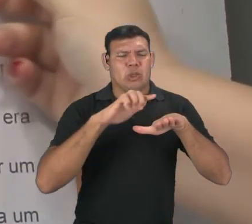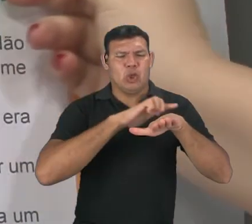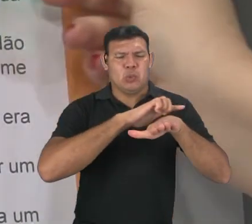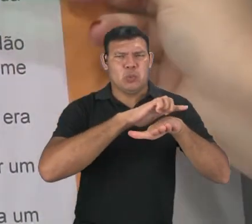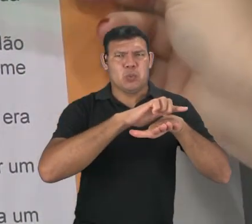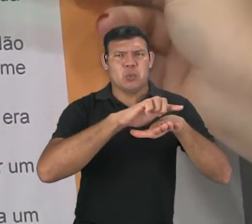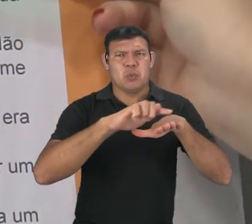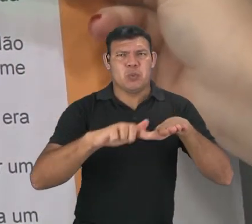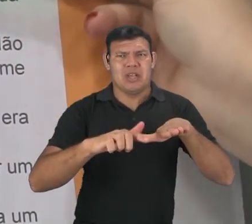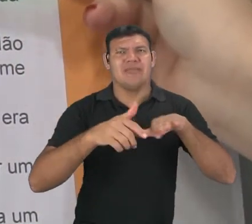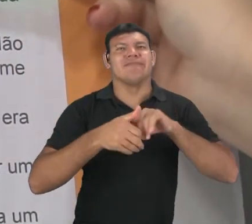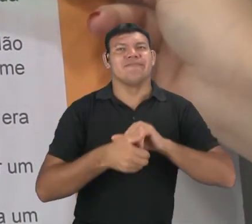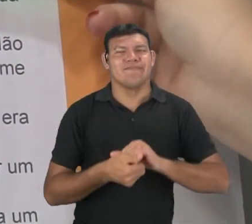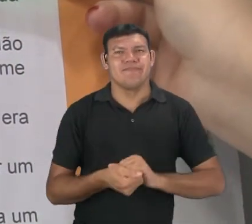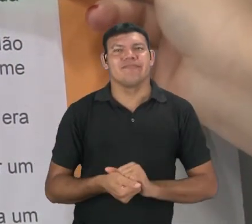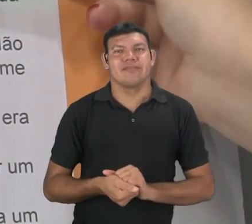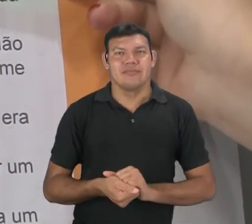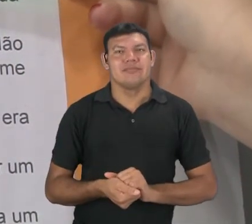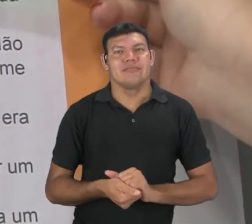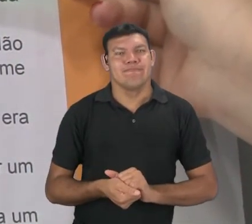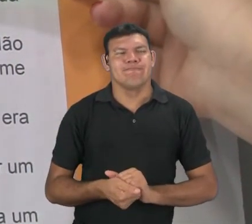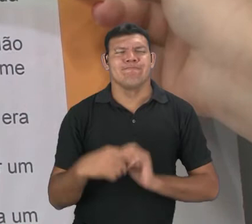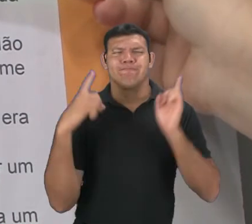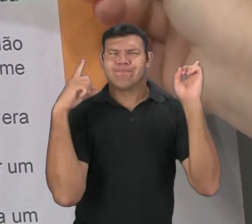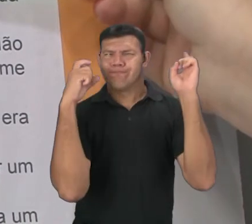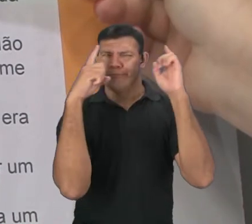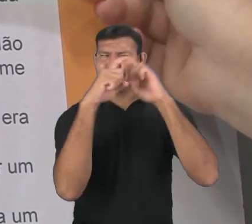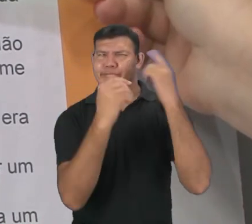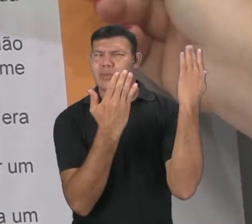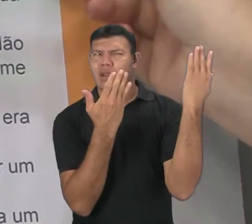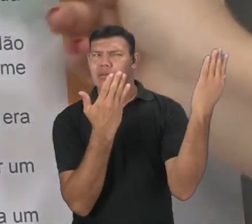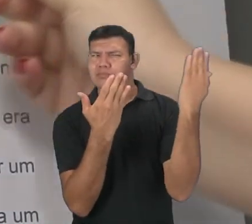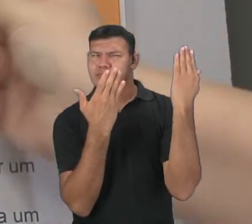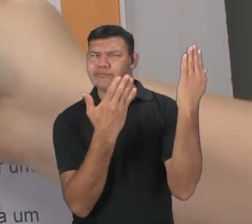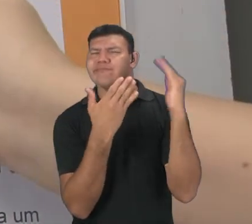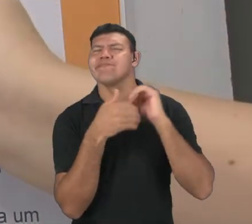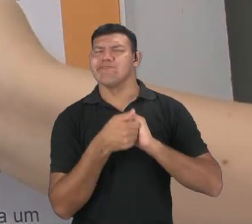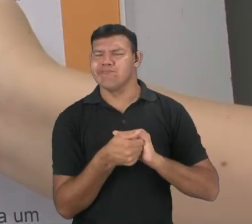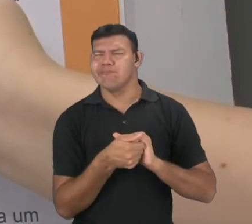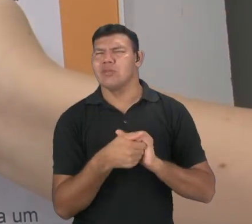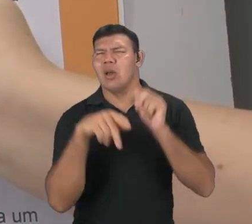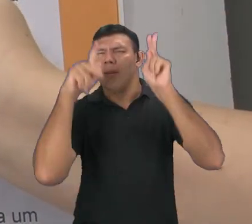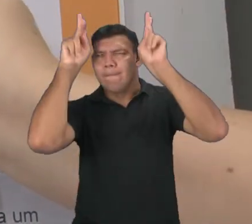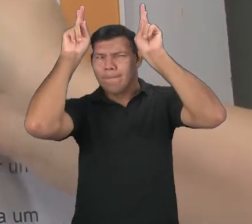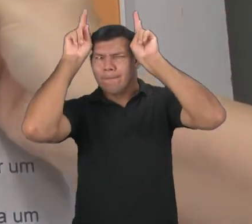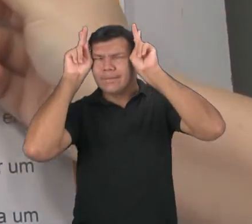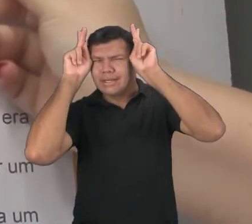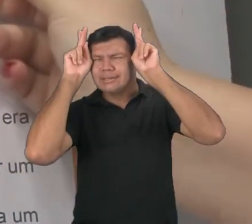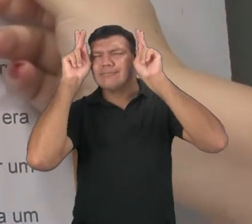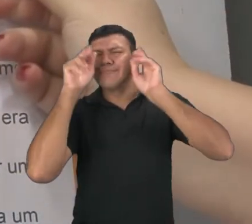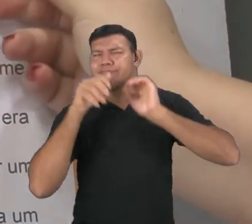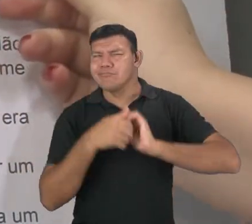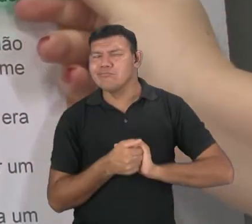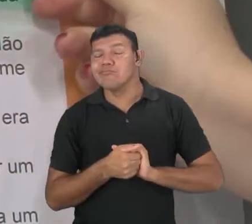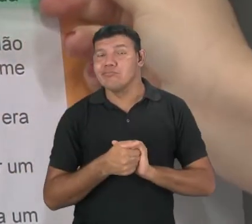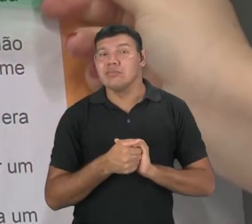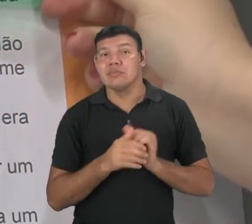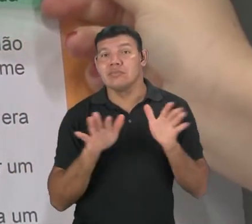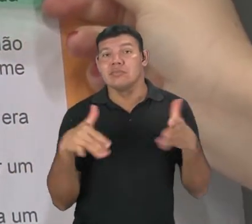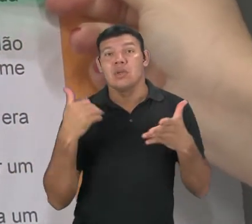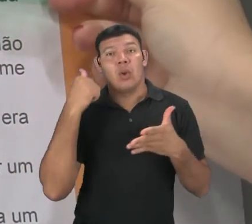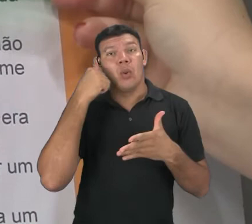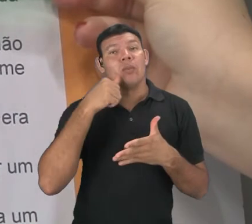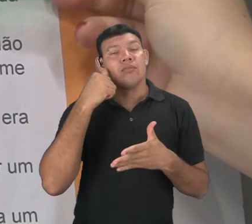desmanchando, que era difícil acreditar que fosse realmente uma princesa real. A moça